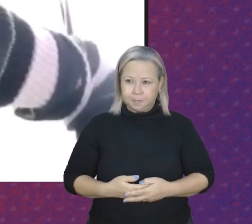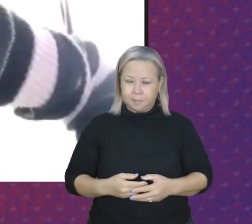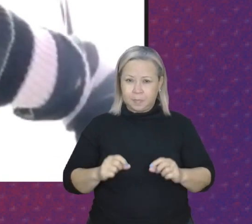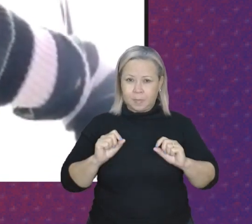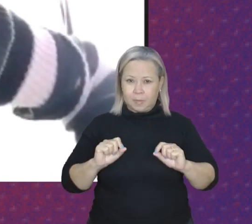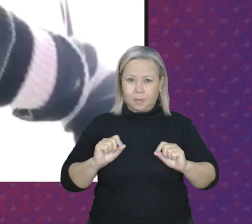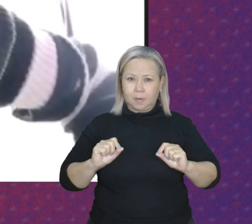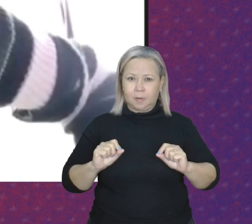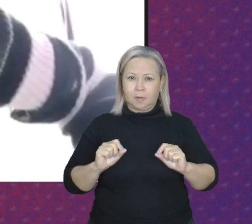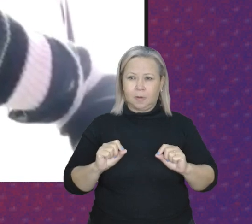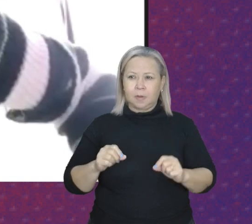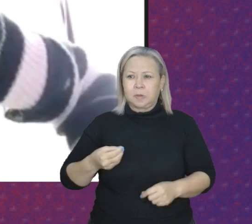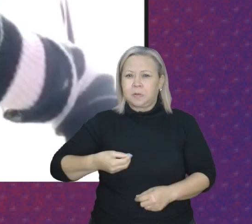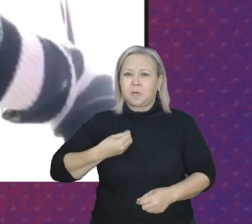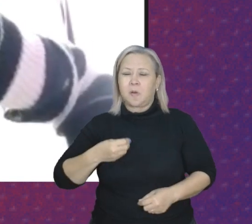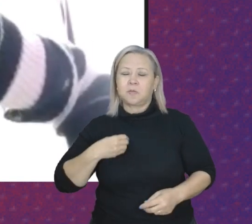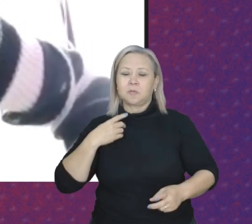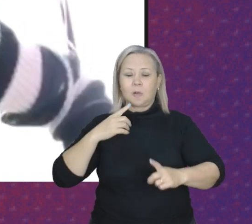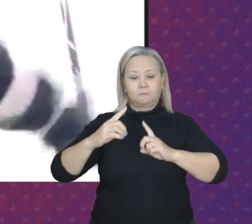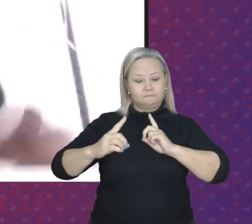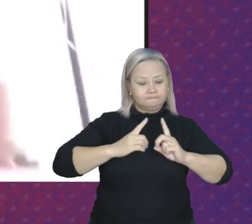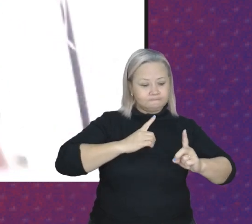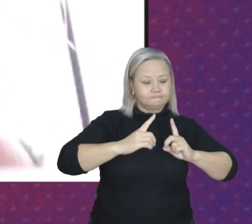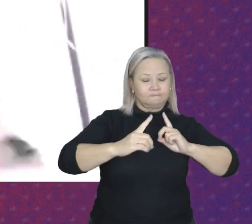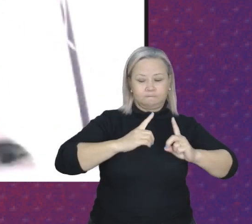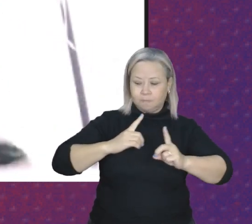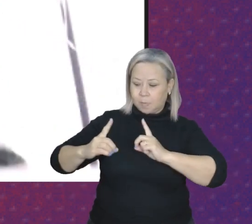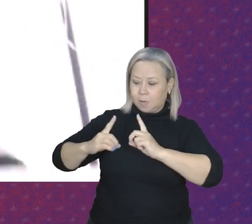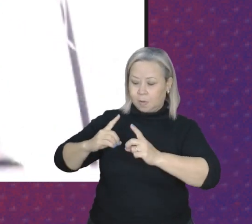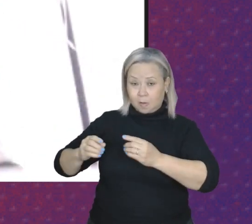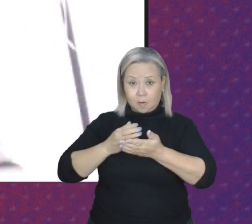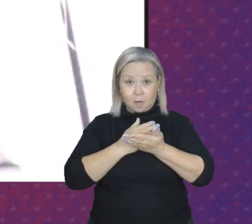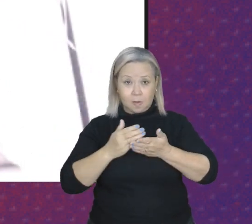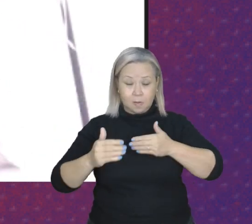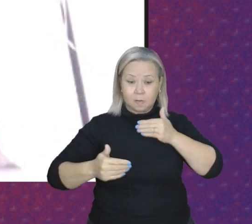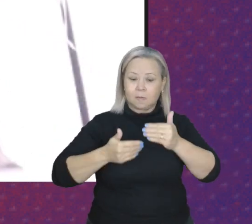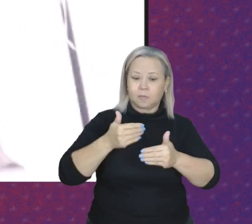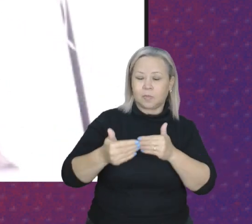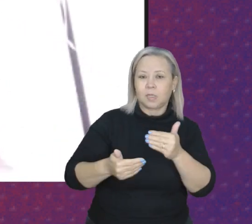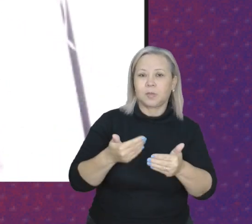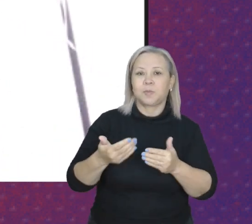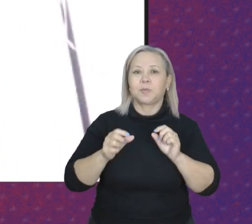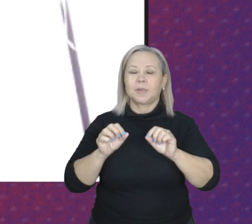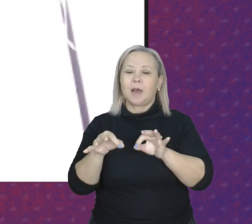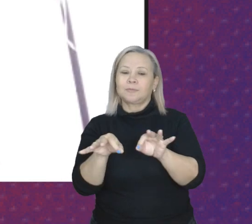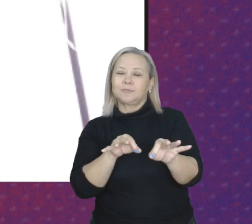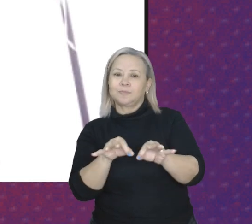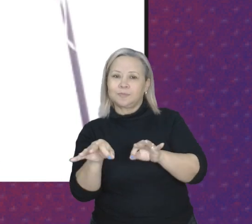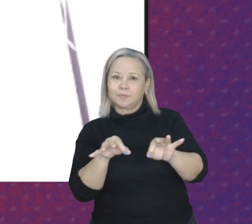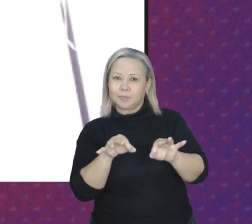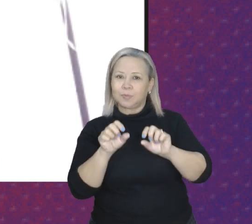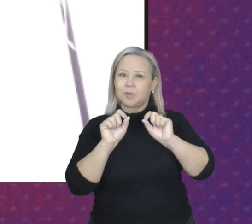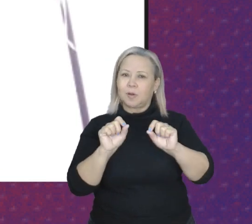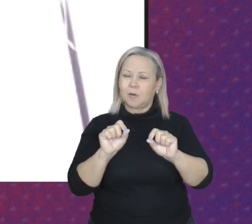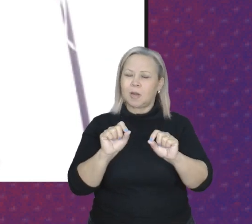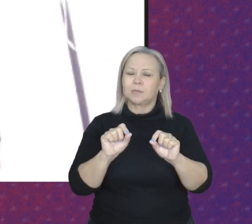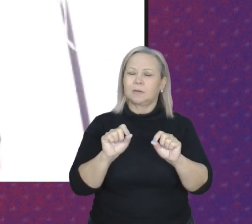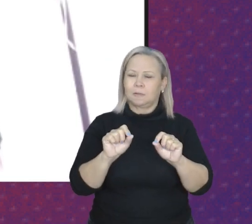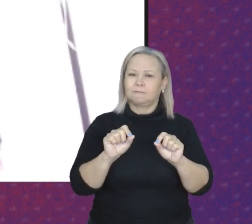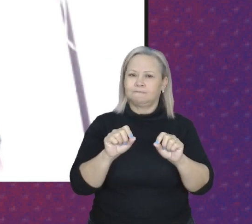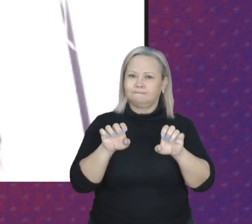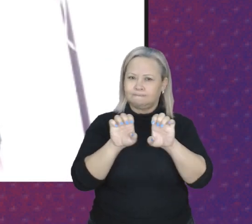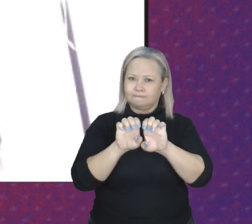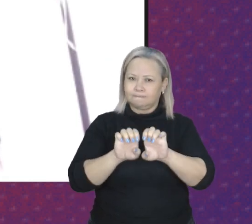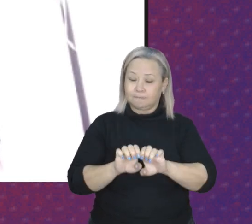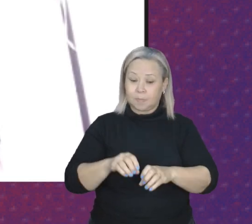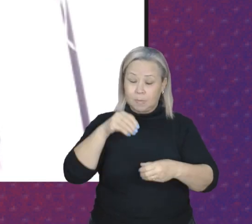mas estavam dialogando, estavam iniciando esse processo de organização instrumental